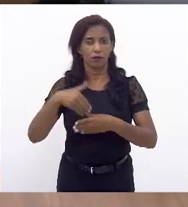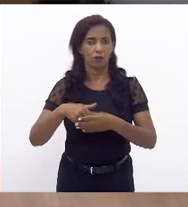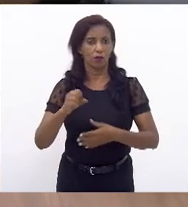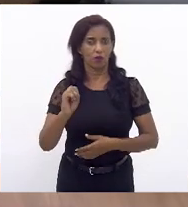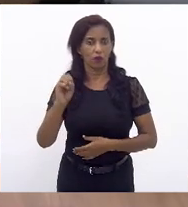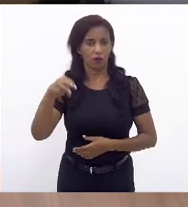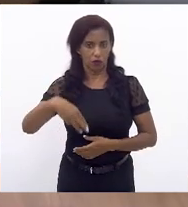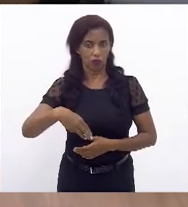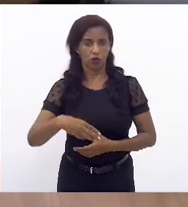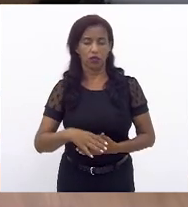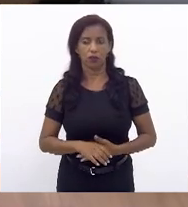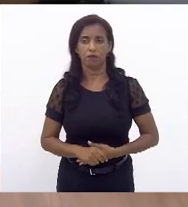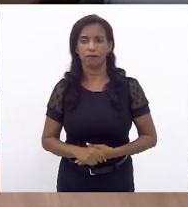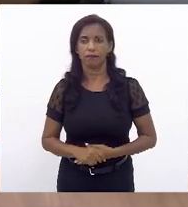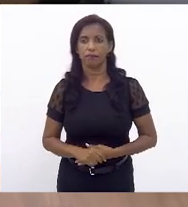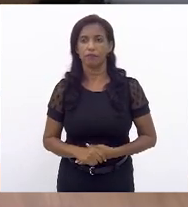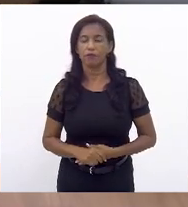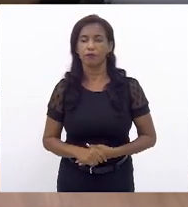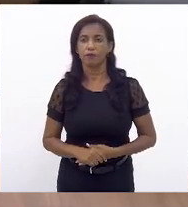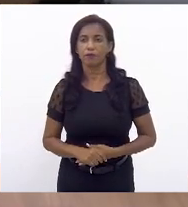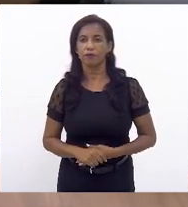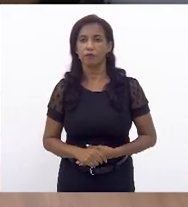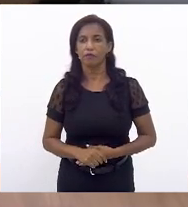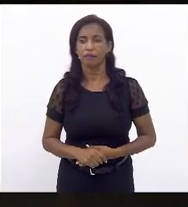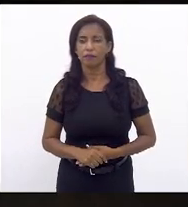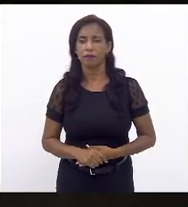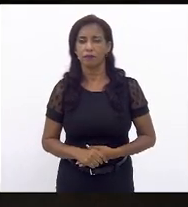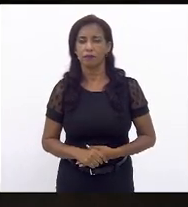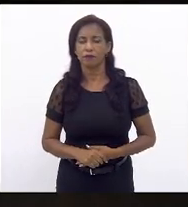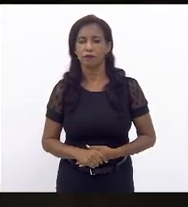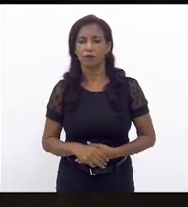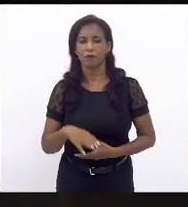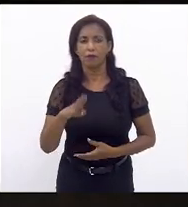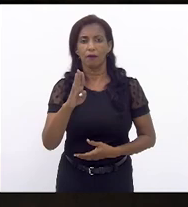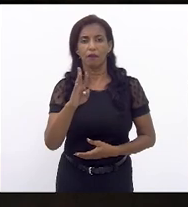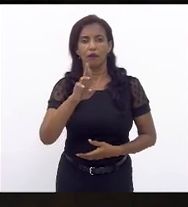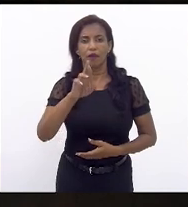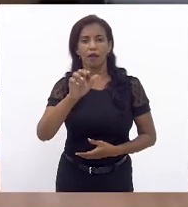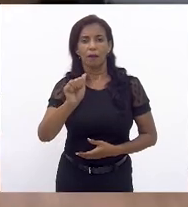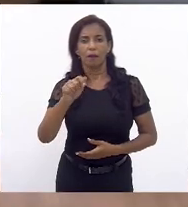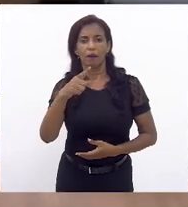sim, tia Ju. Deputado Bebeto votou sim. Presidente. Deputado Brazão.